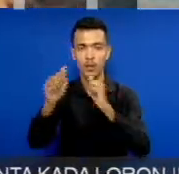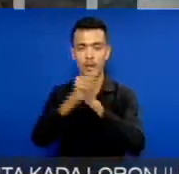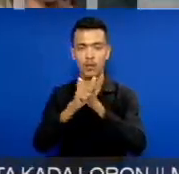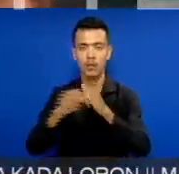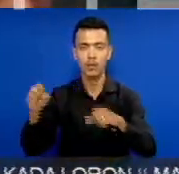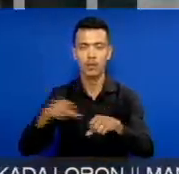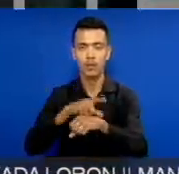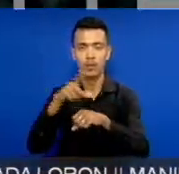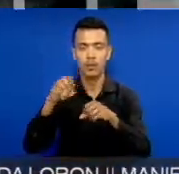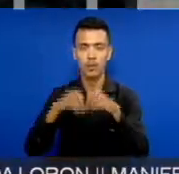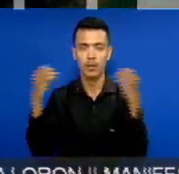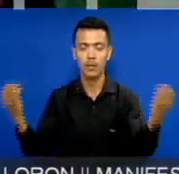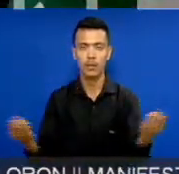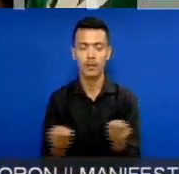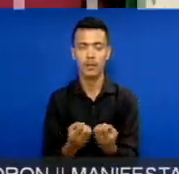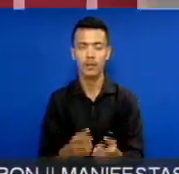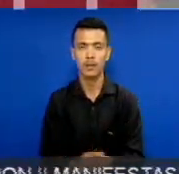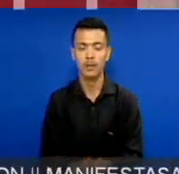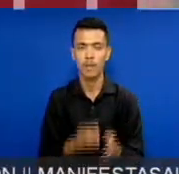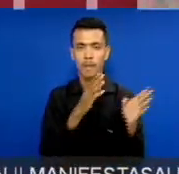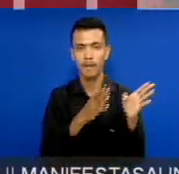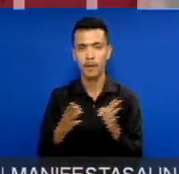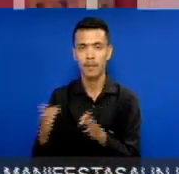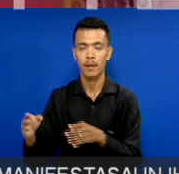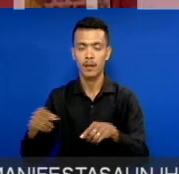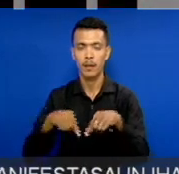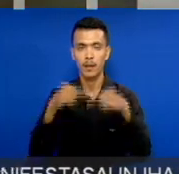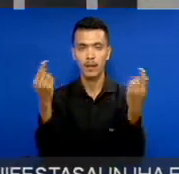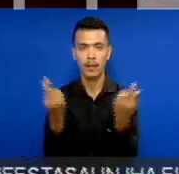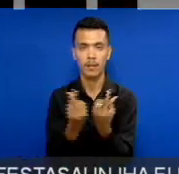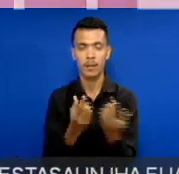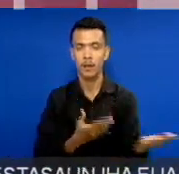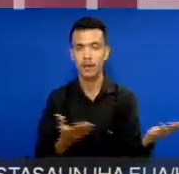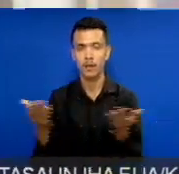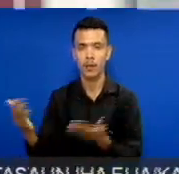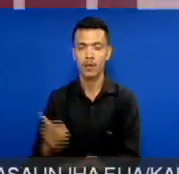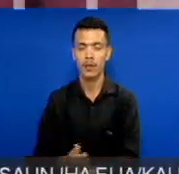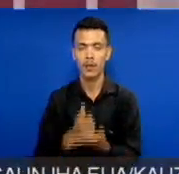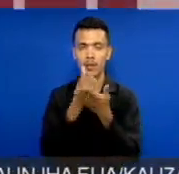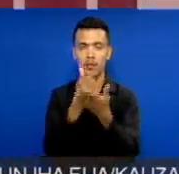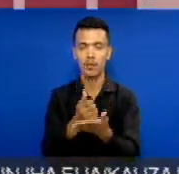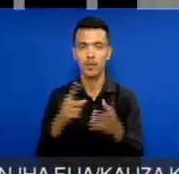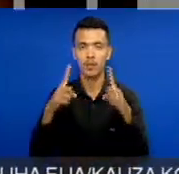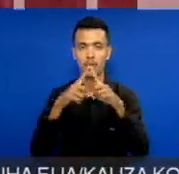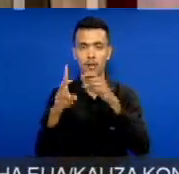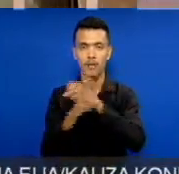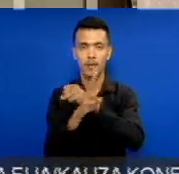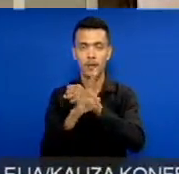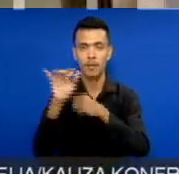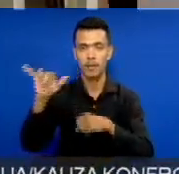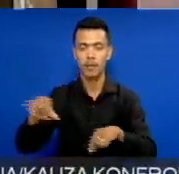urbana, Germano Santana Brites Dias, organiza direta equipa, rodi lori apoia humanitária Bavite Basira.